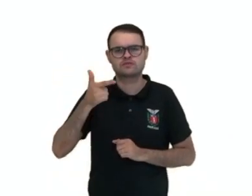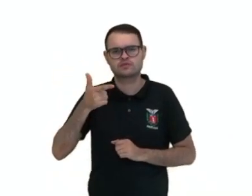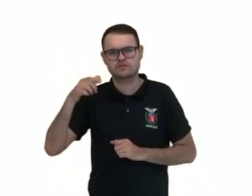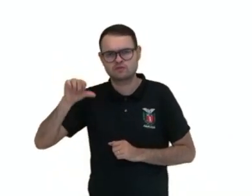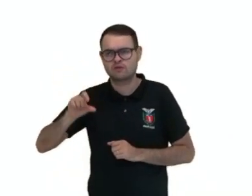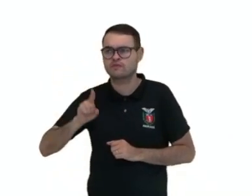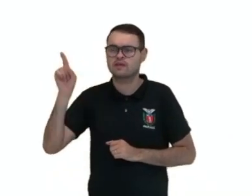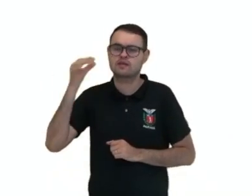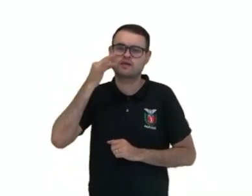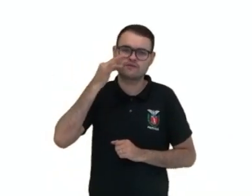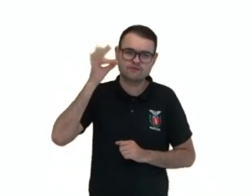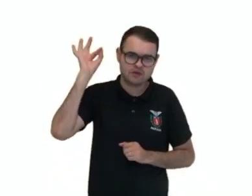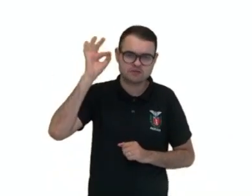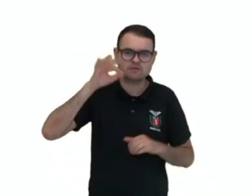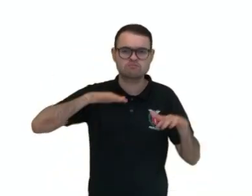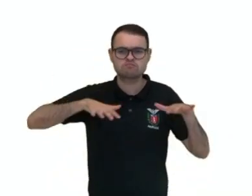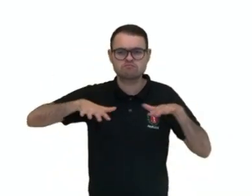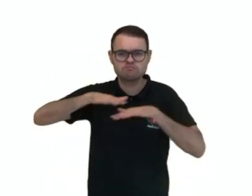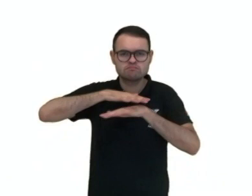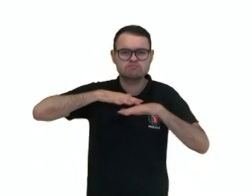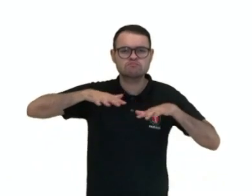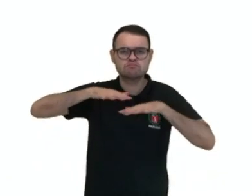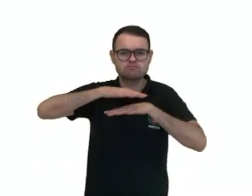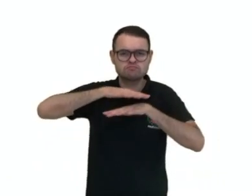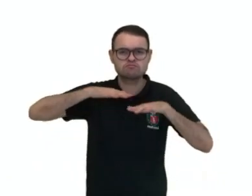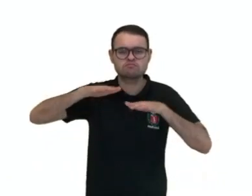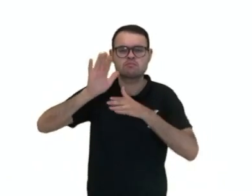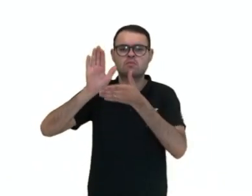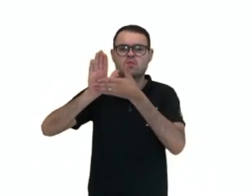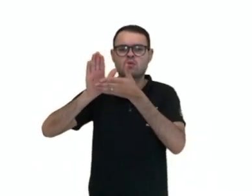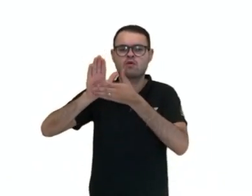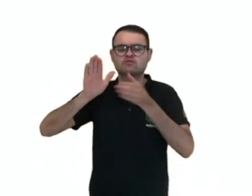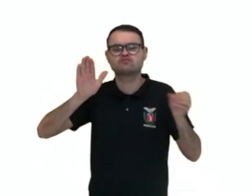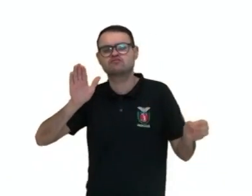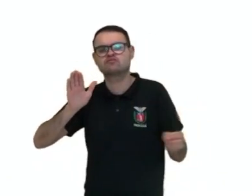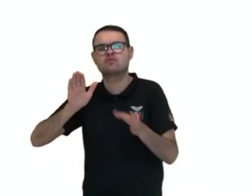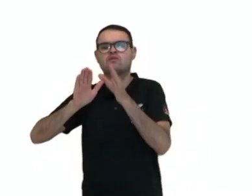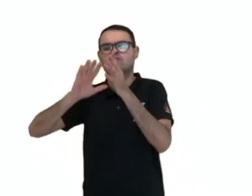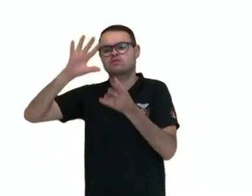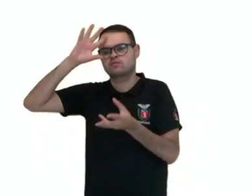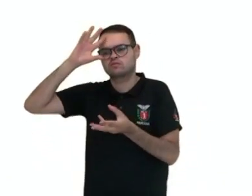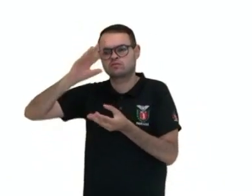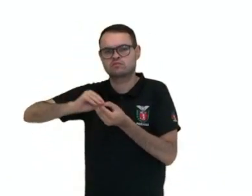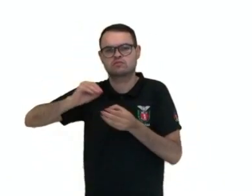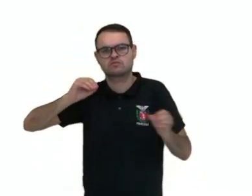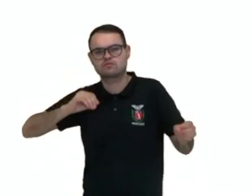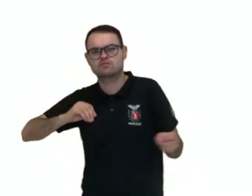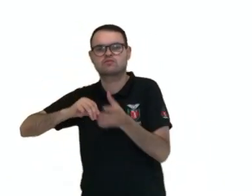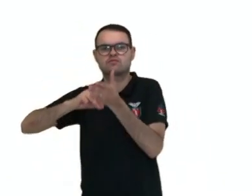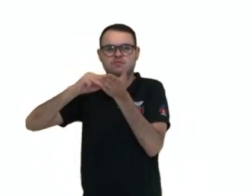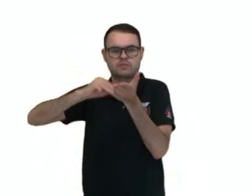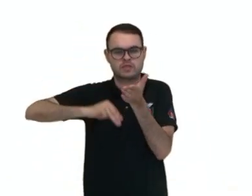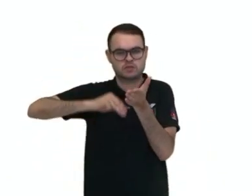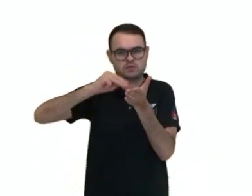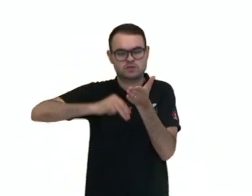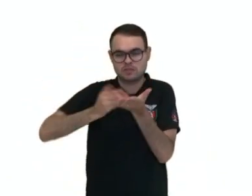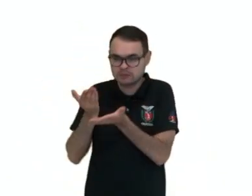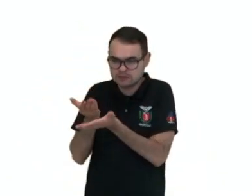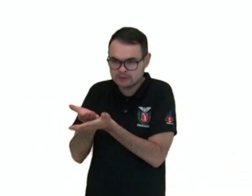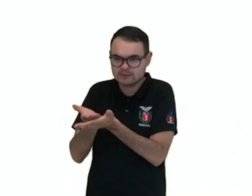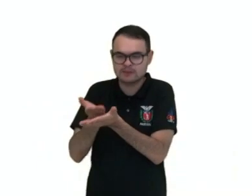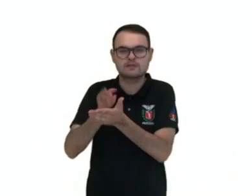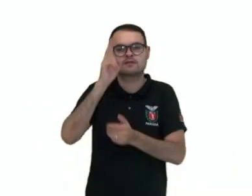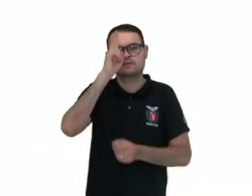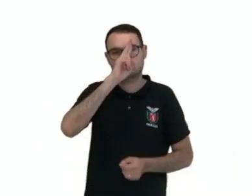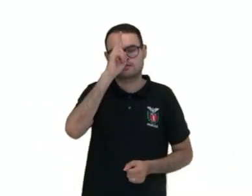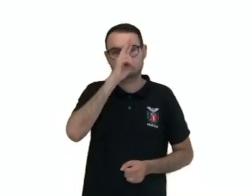né? E um movimento que propôs novas interpretações e metodologia aos estudos históricos, como,